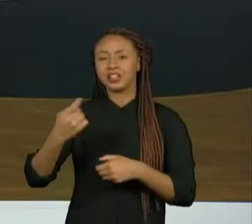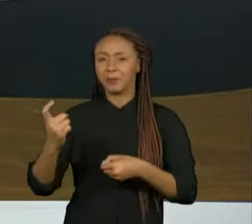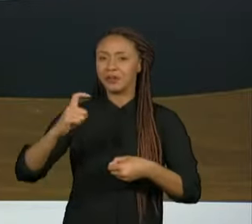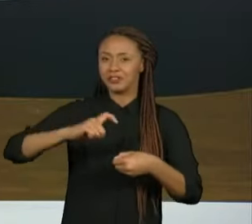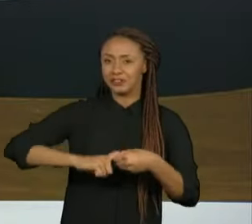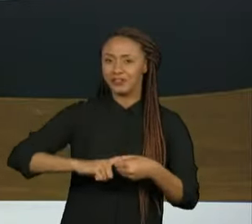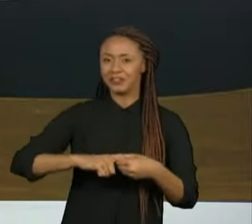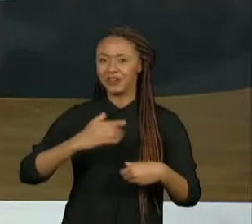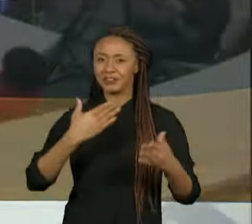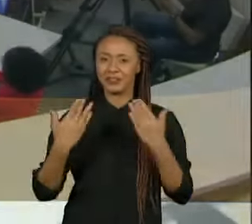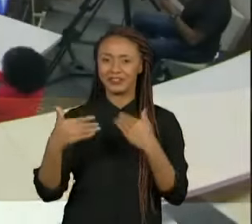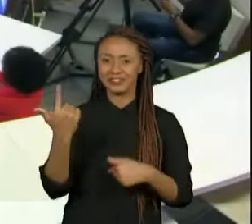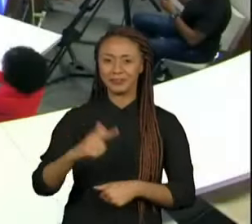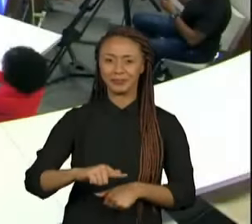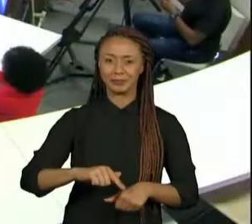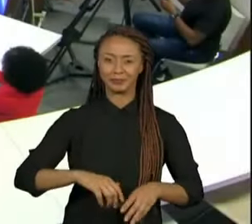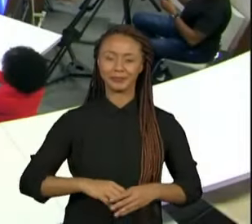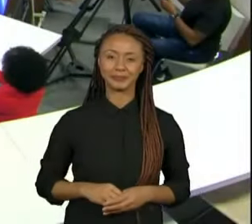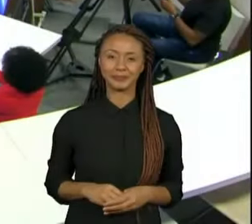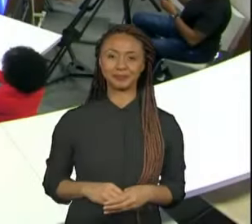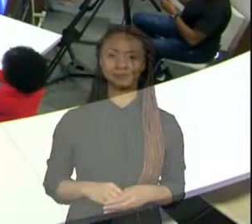mais conversa.